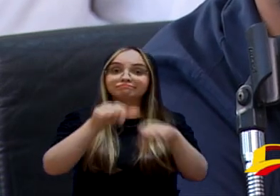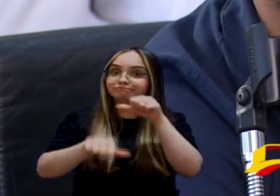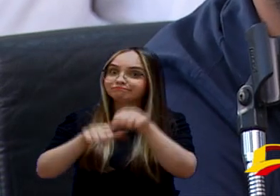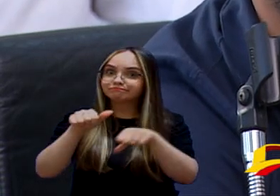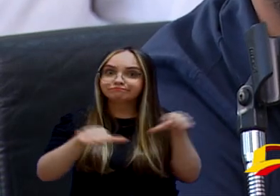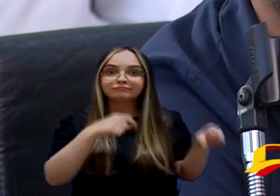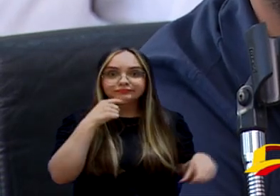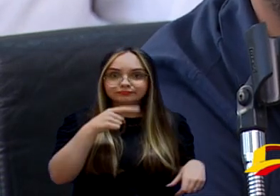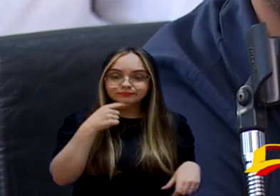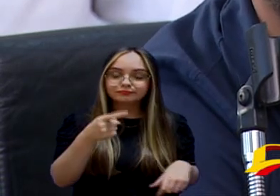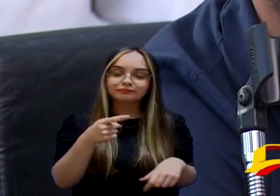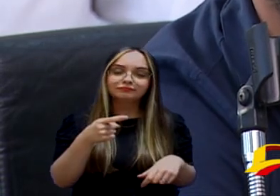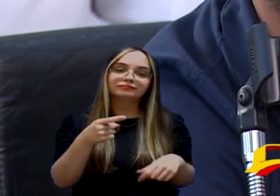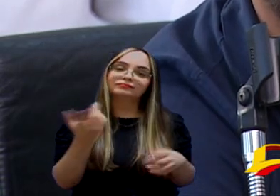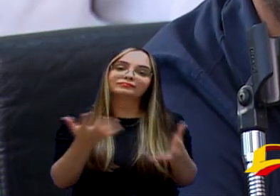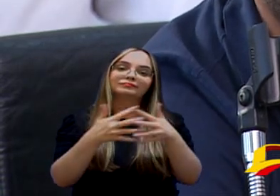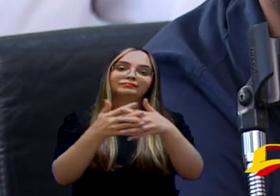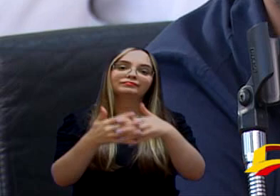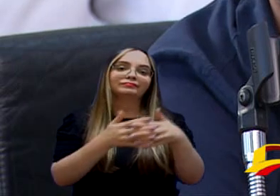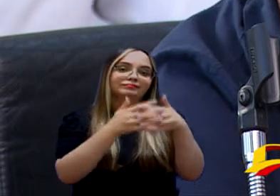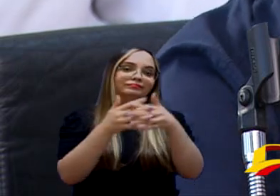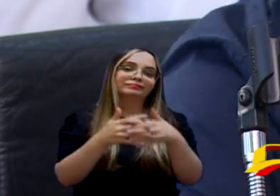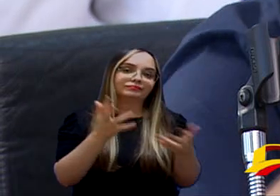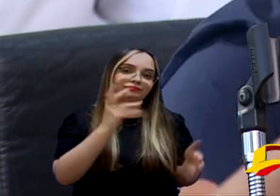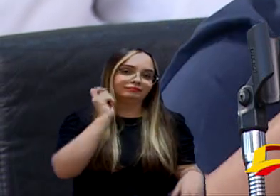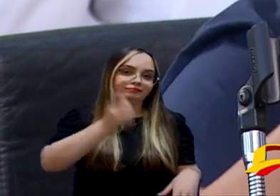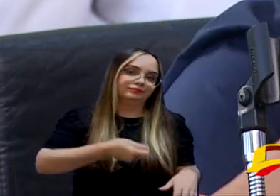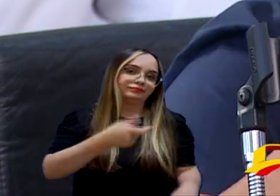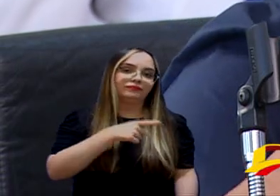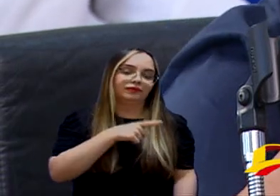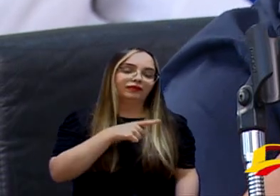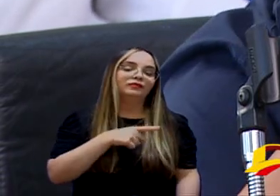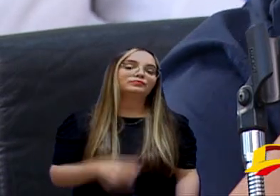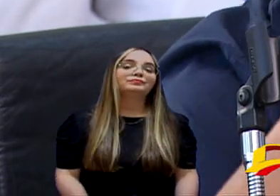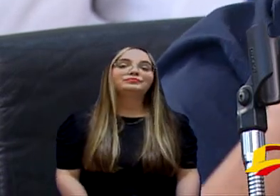e o caminhão hoje se encontra para leilão